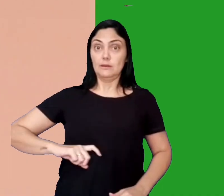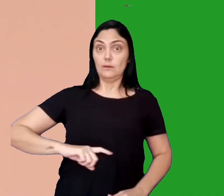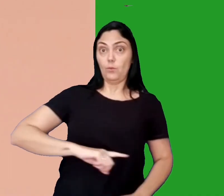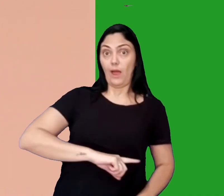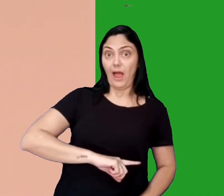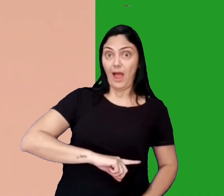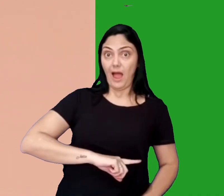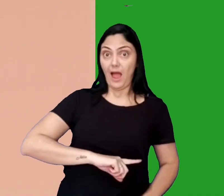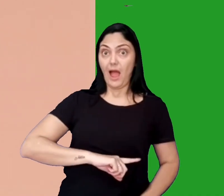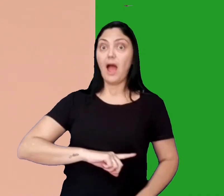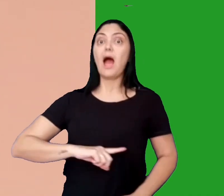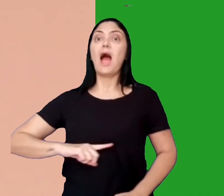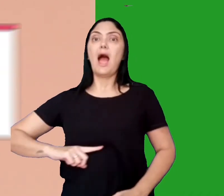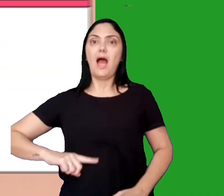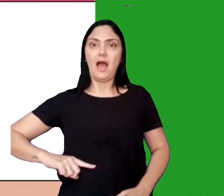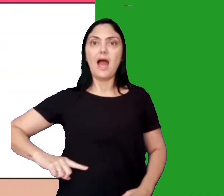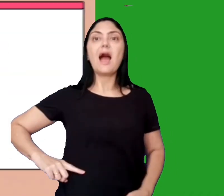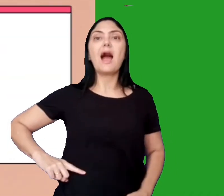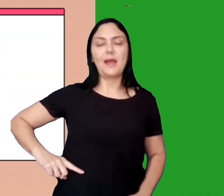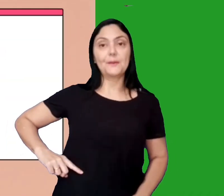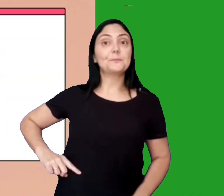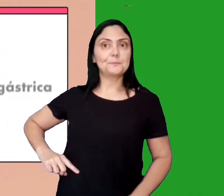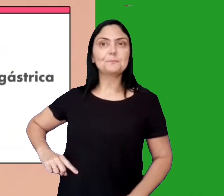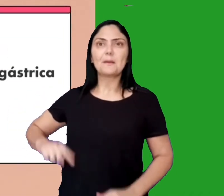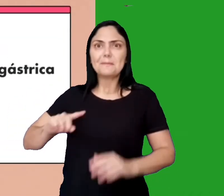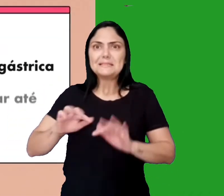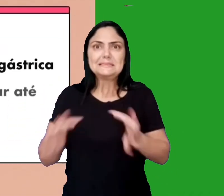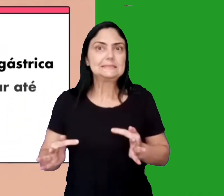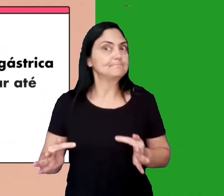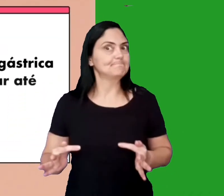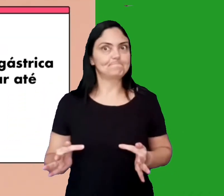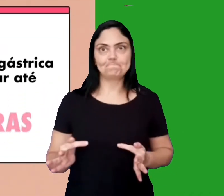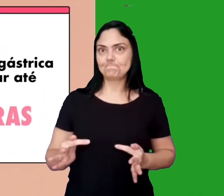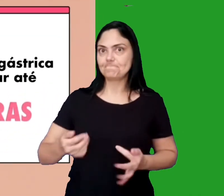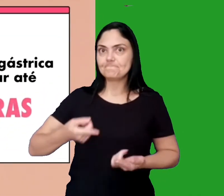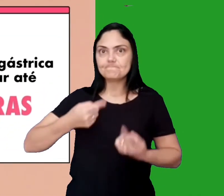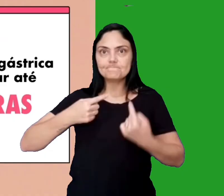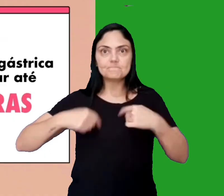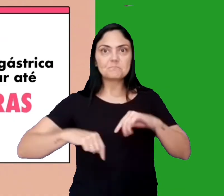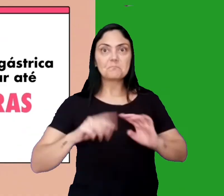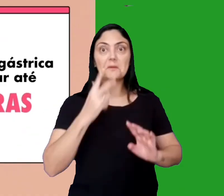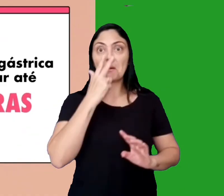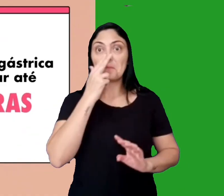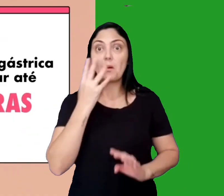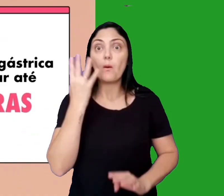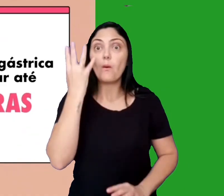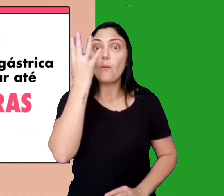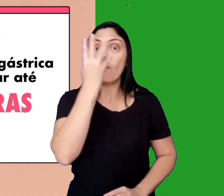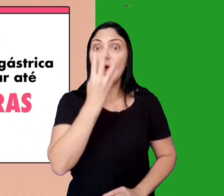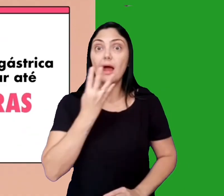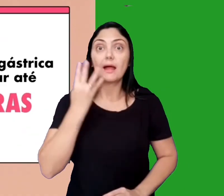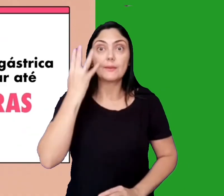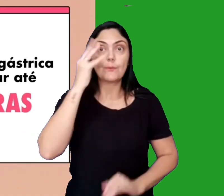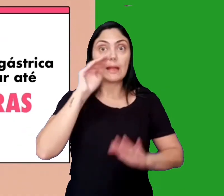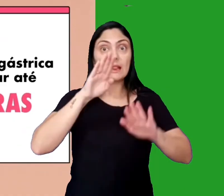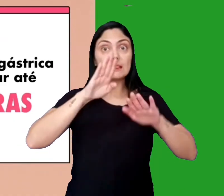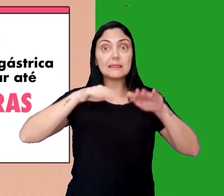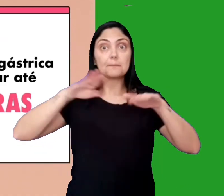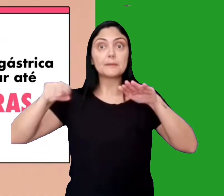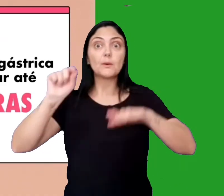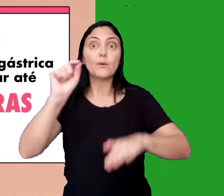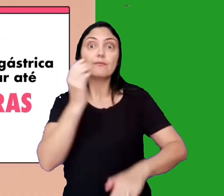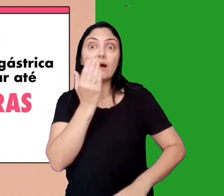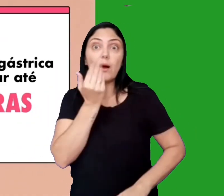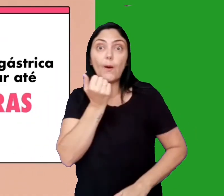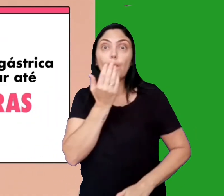delgado. Esse processo não é tão simples quanto parece, porque a digestão gástrica pode durar até 4 horas dependendo do que comemos.